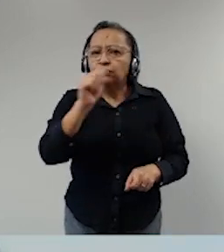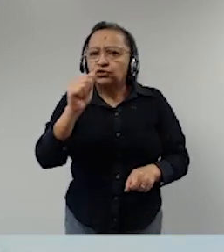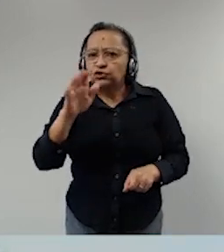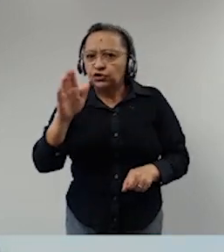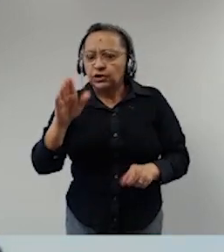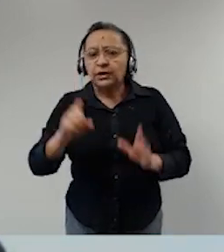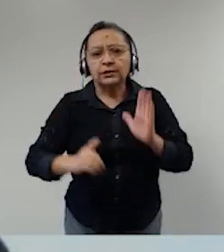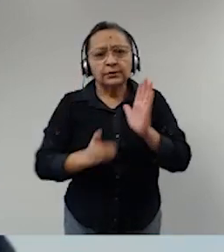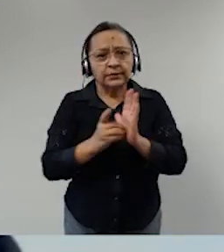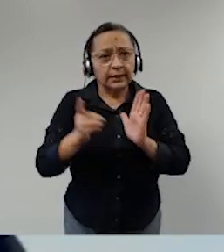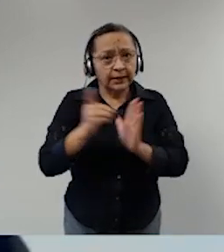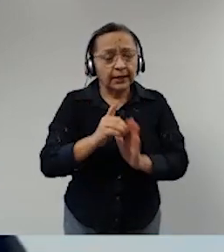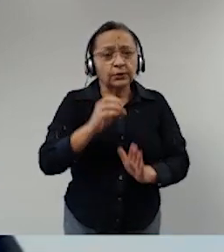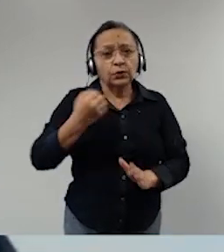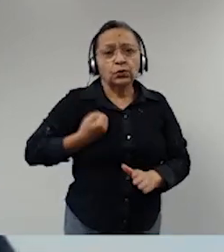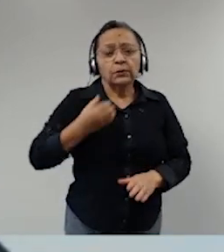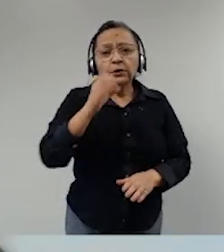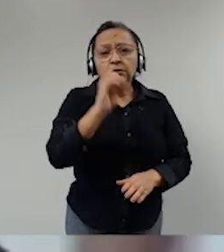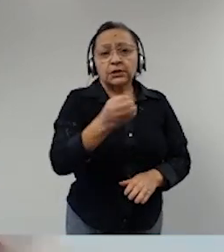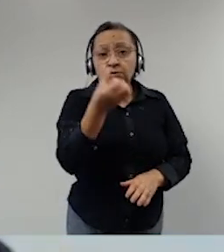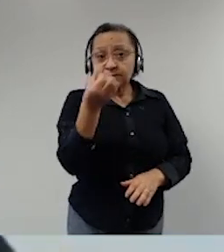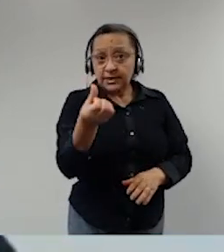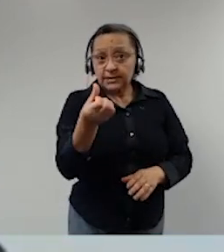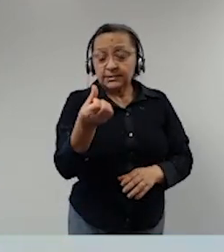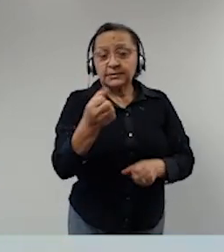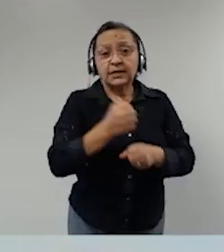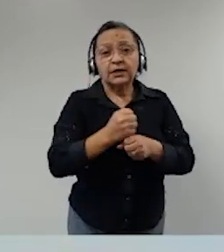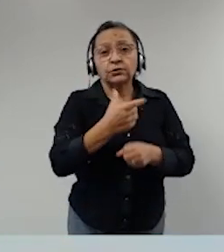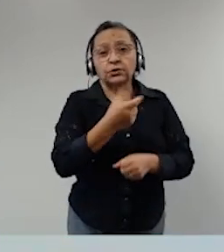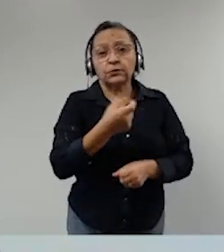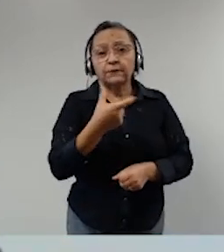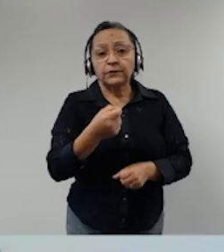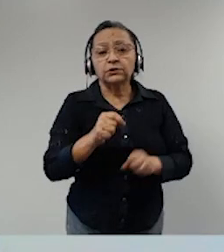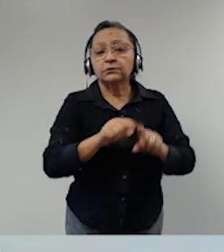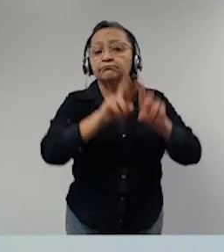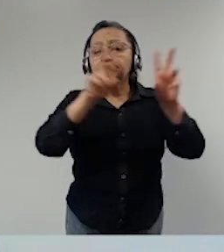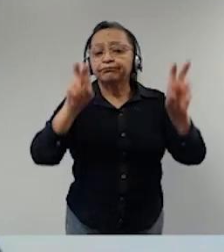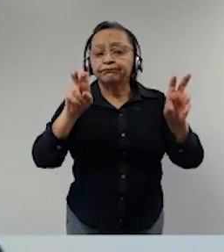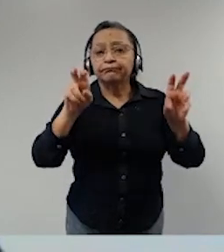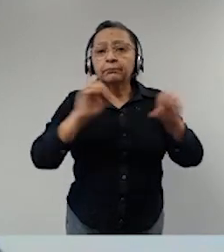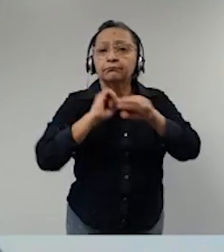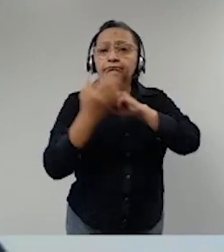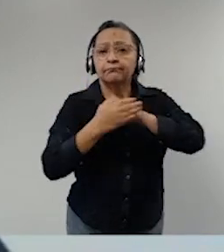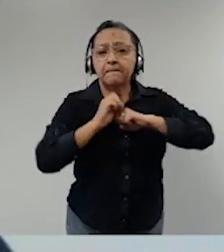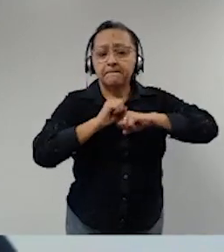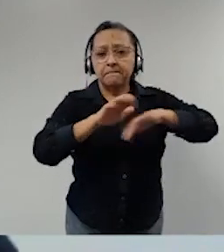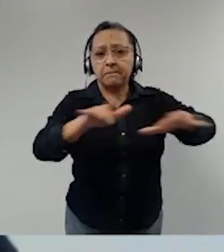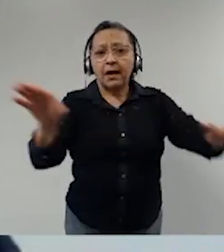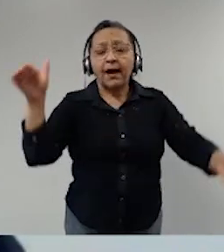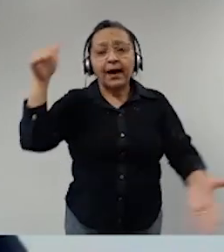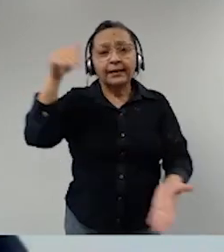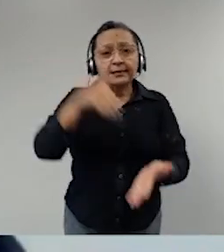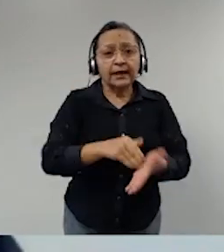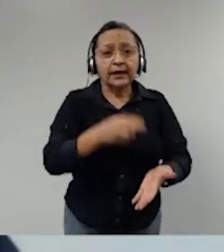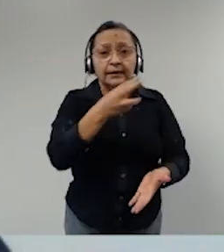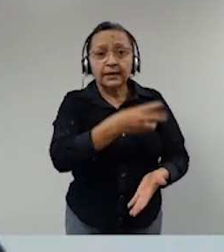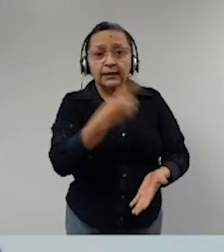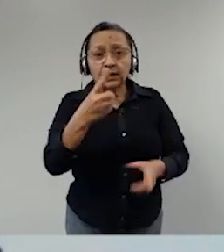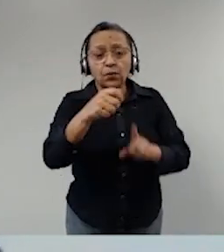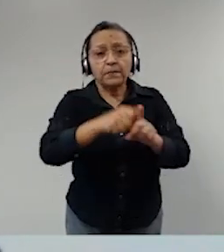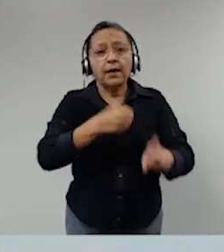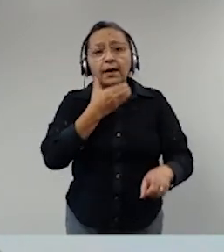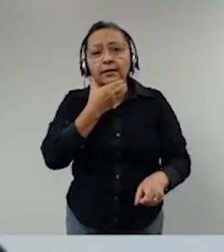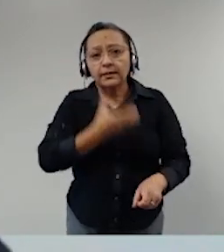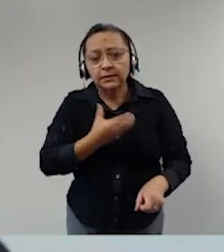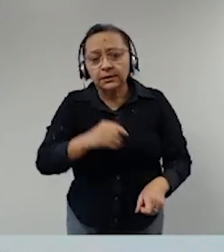06, decreto presidencial 06 de 2020, que trata da pandemia até 31 de dezembro deste ano.